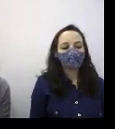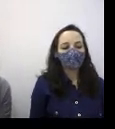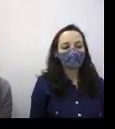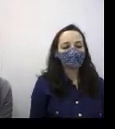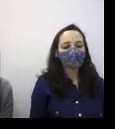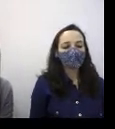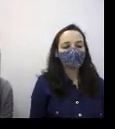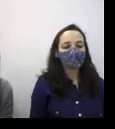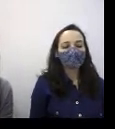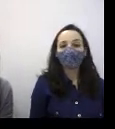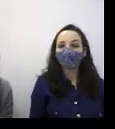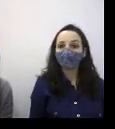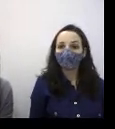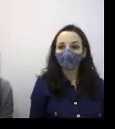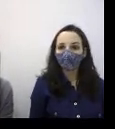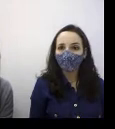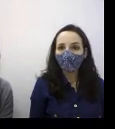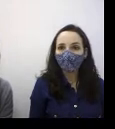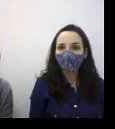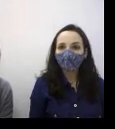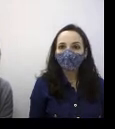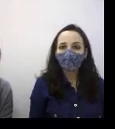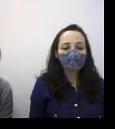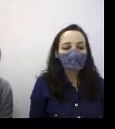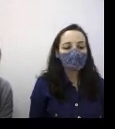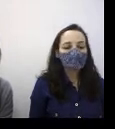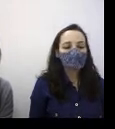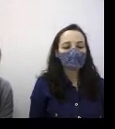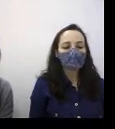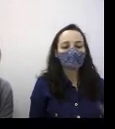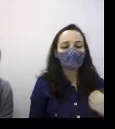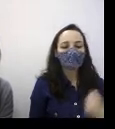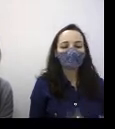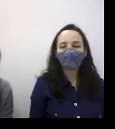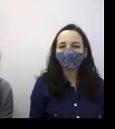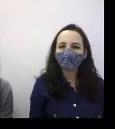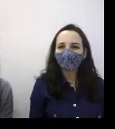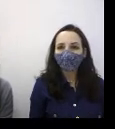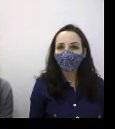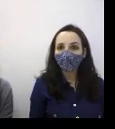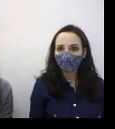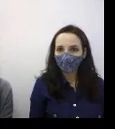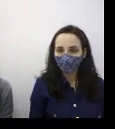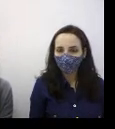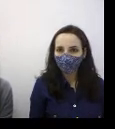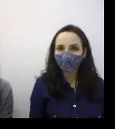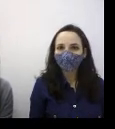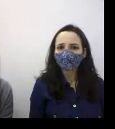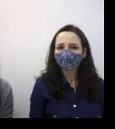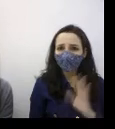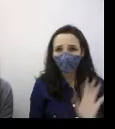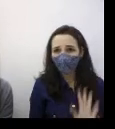um pouquinho sobre a inteligência emocional, né? E aí ele traz de uma forma bem lúdica, bem